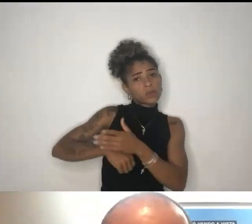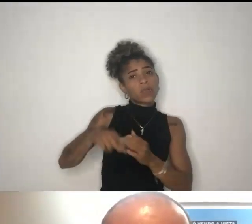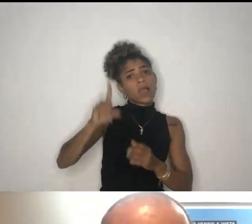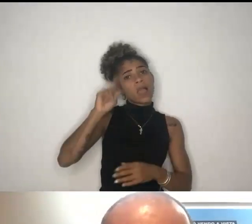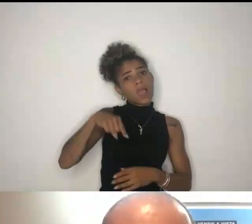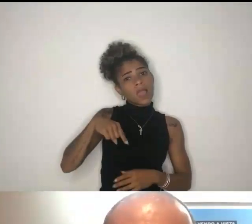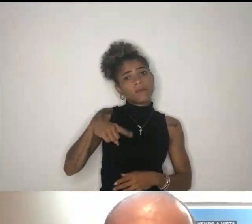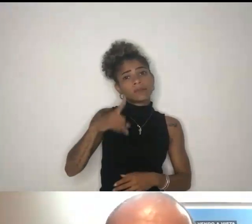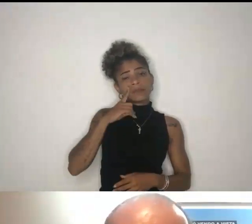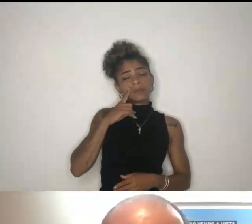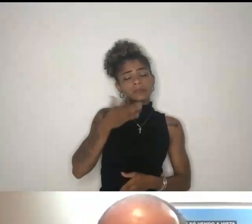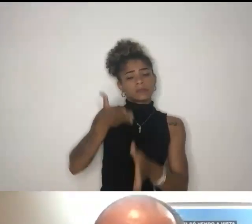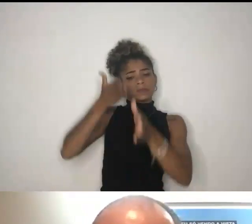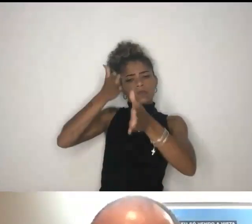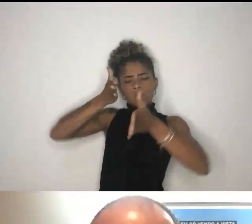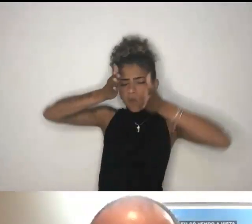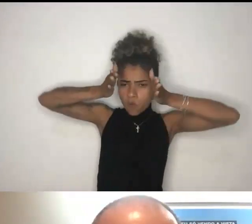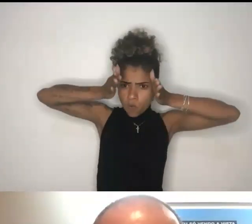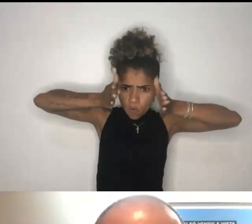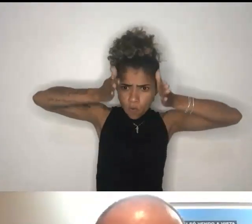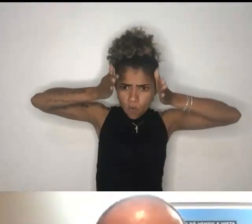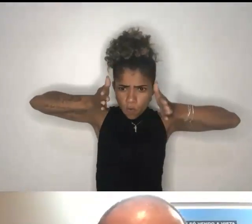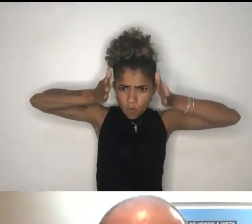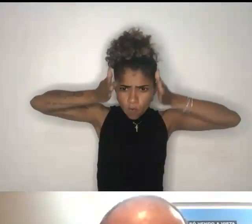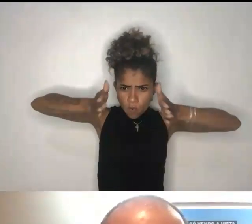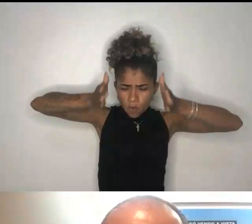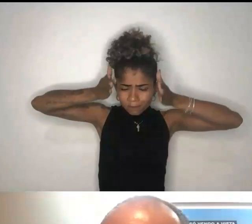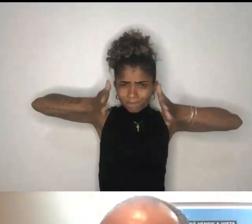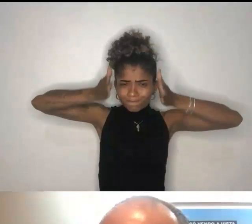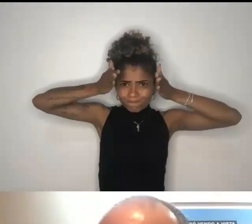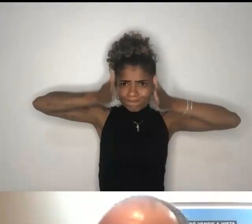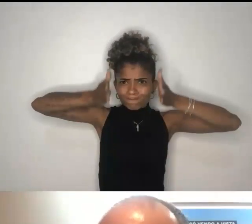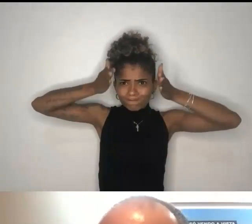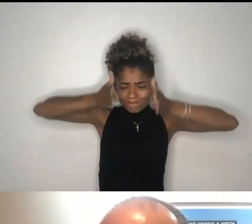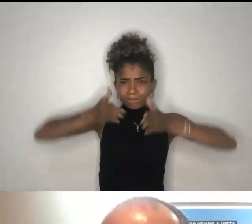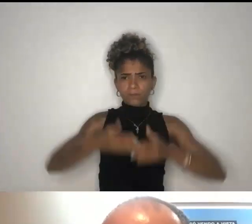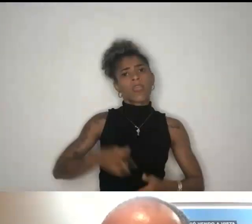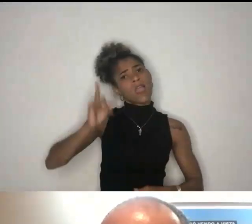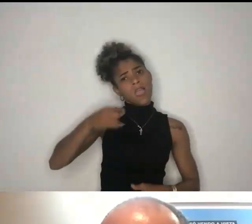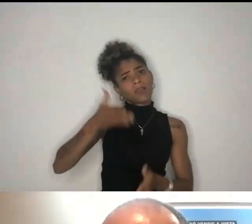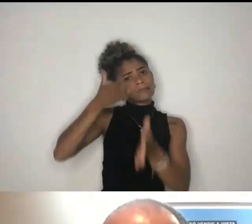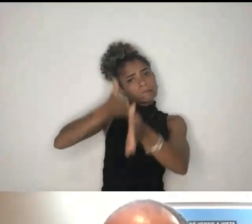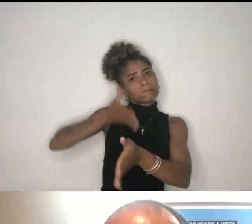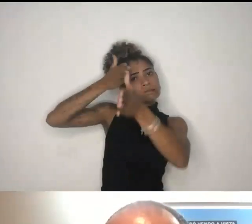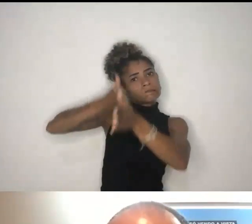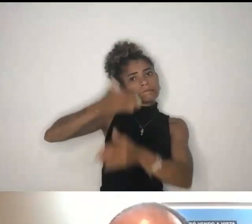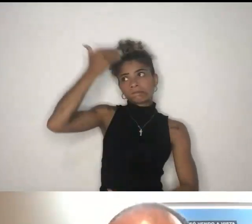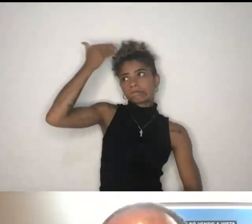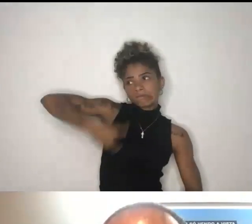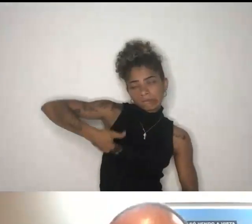mega disciplinado né você talvez seja uma das maiores provas assim dessa